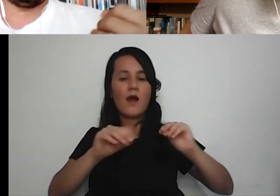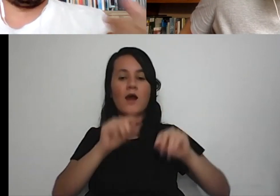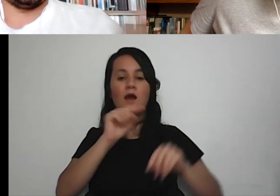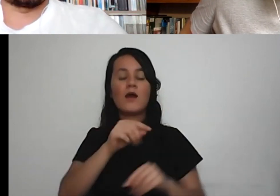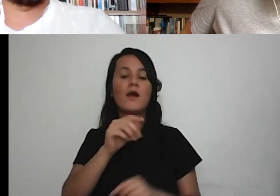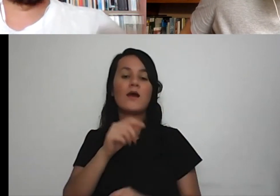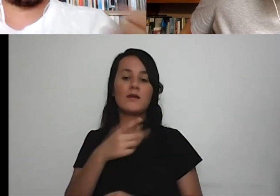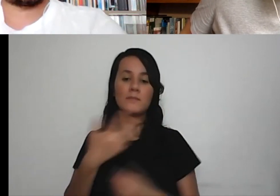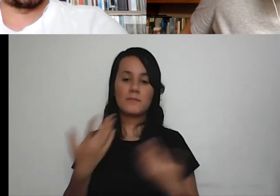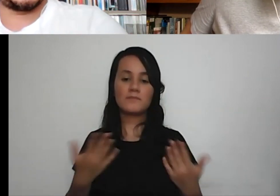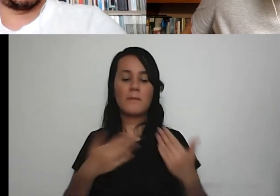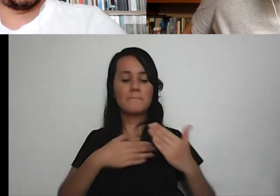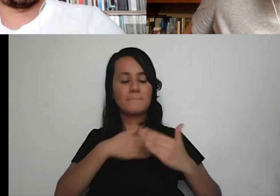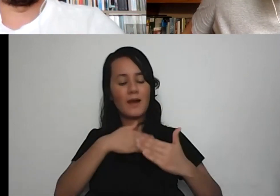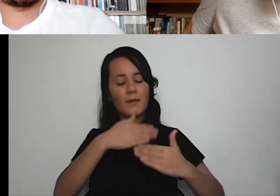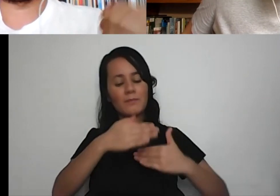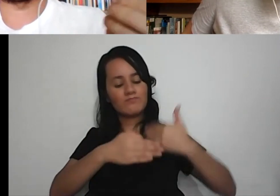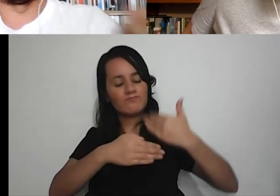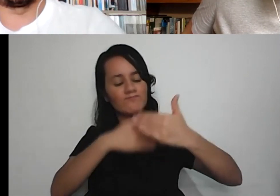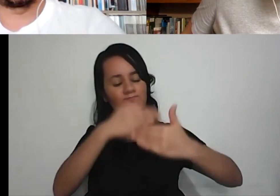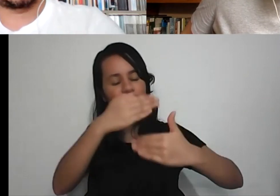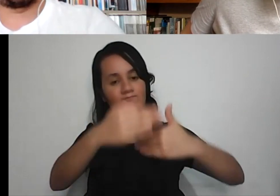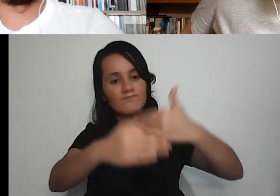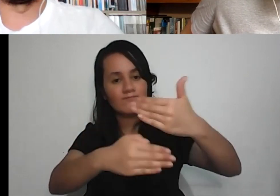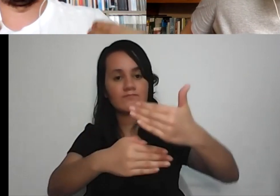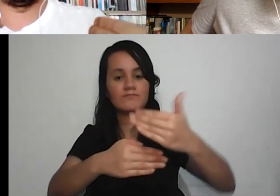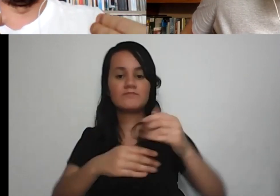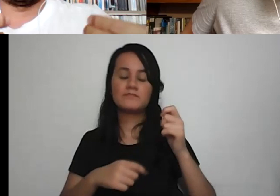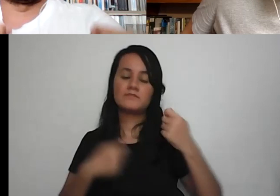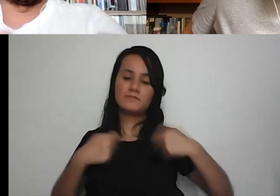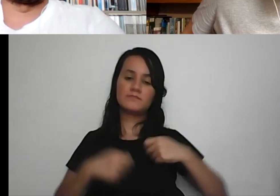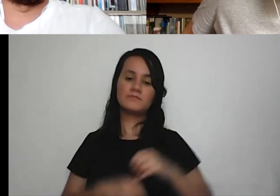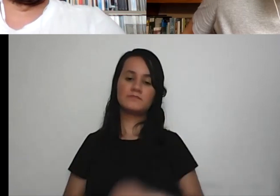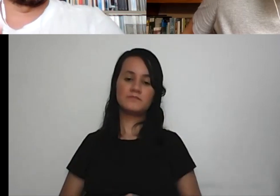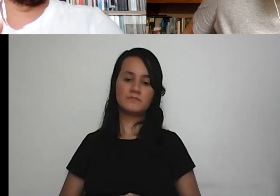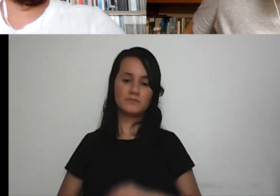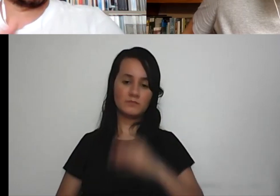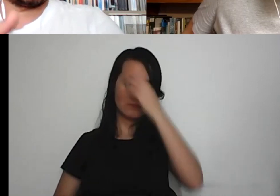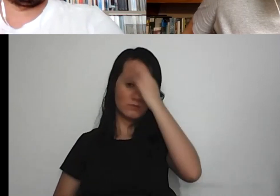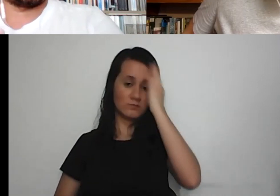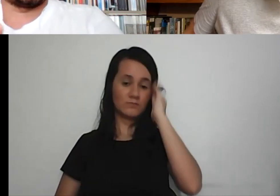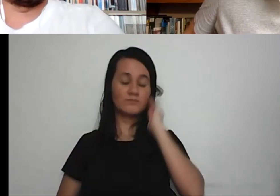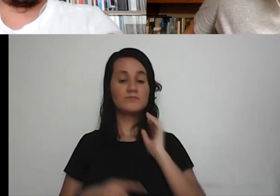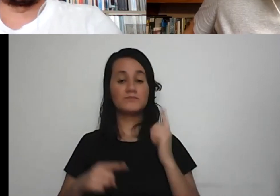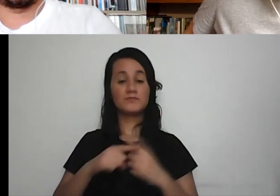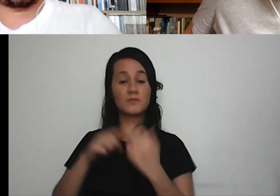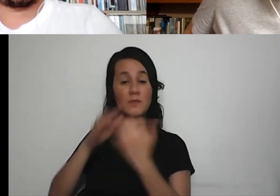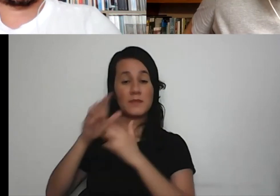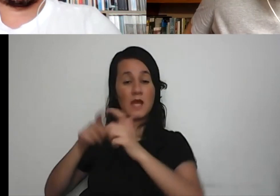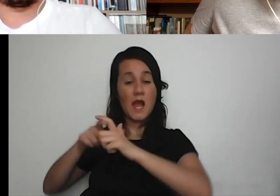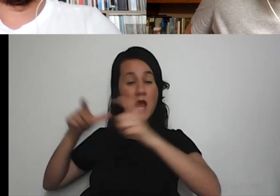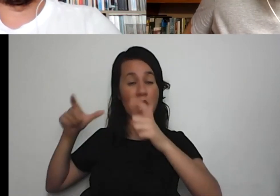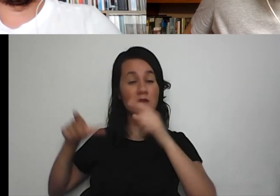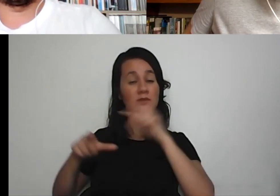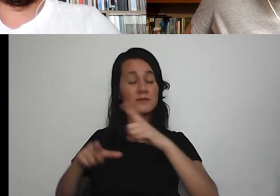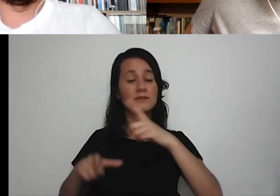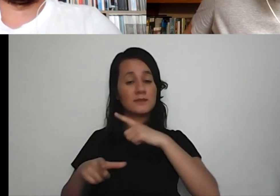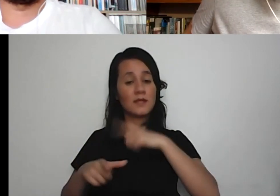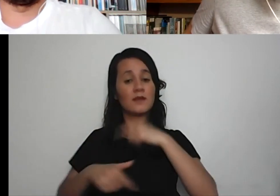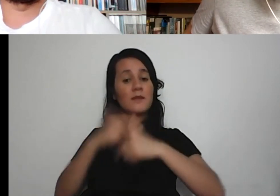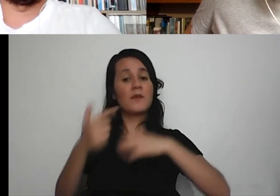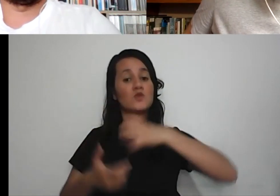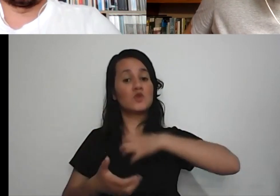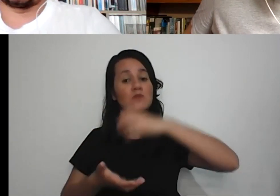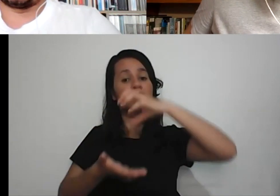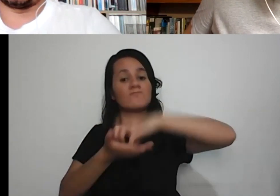ainda em processo, né? Quebrar essa lógica, né? Porque as editoras grandes elas ainda têm uma função central e elas ainda têm